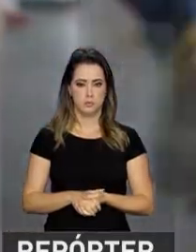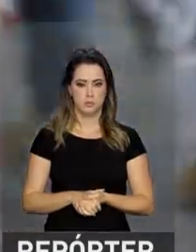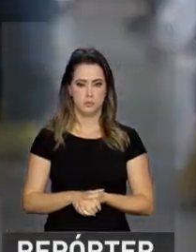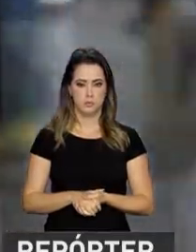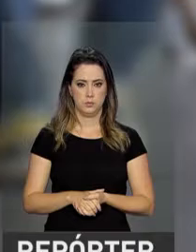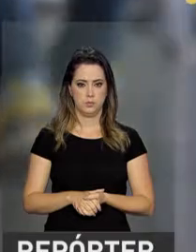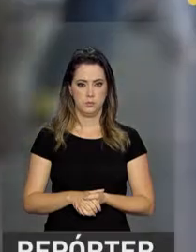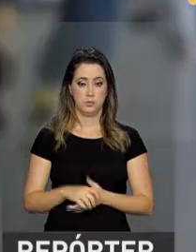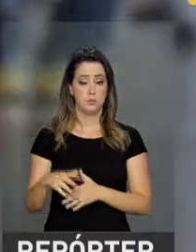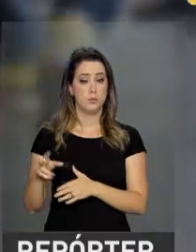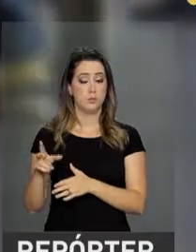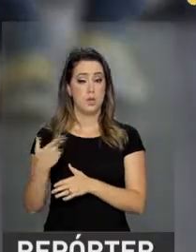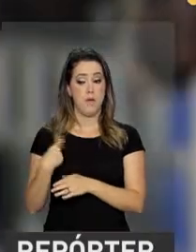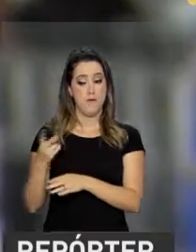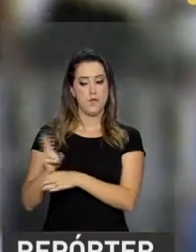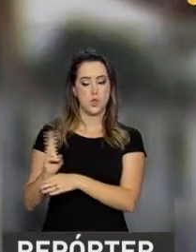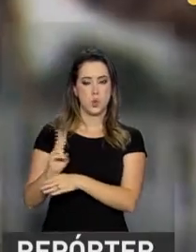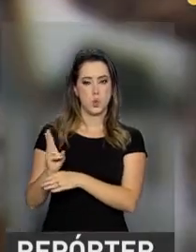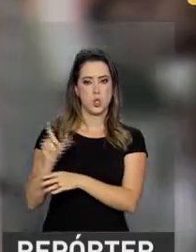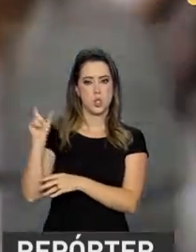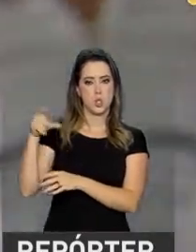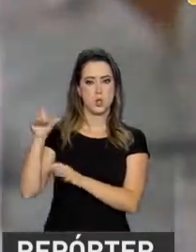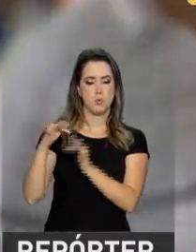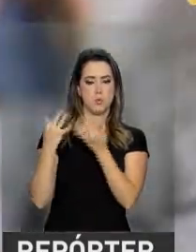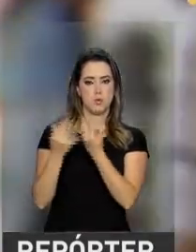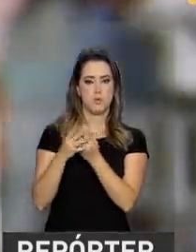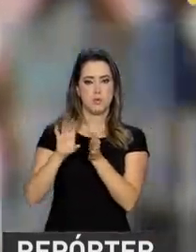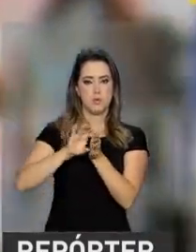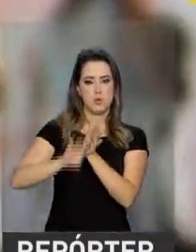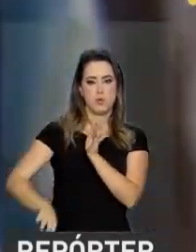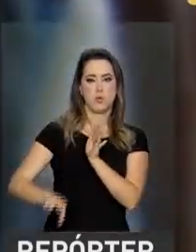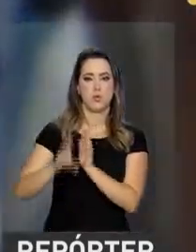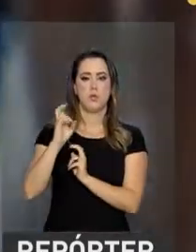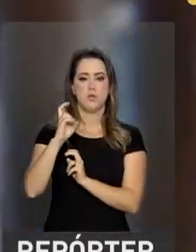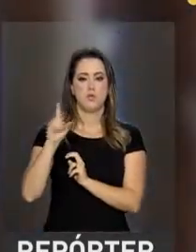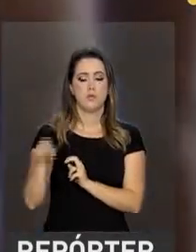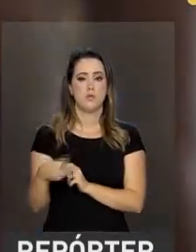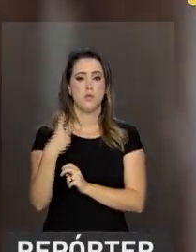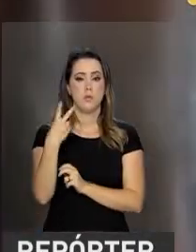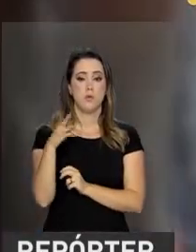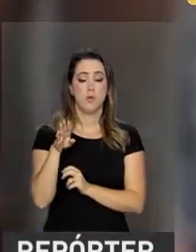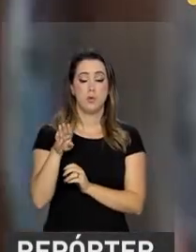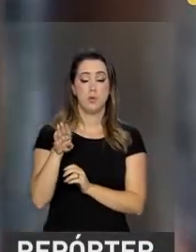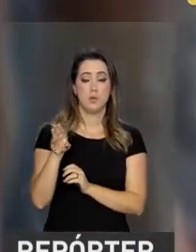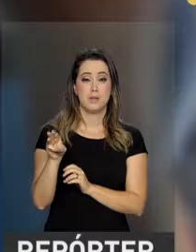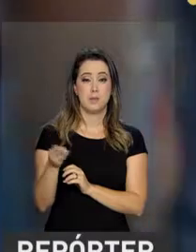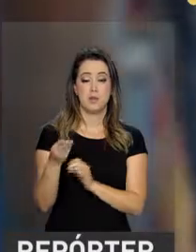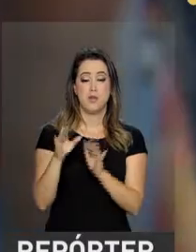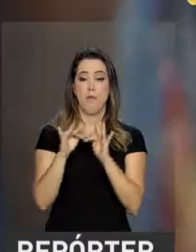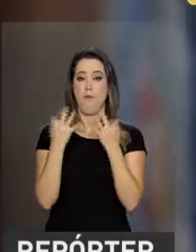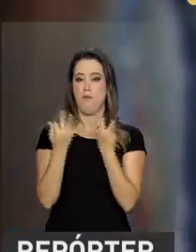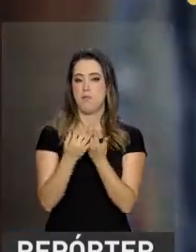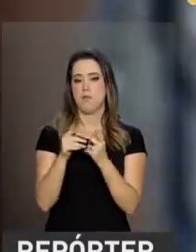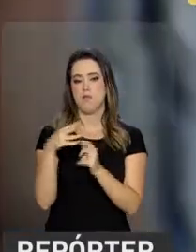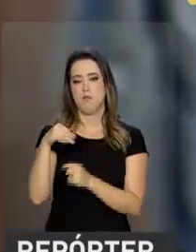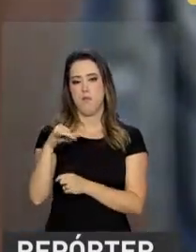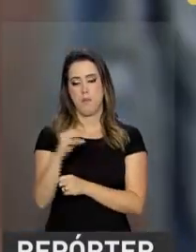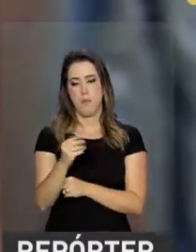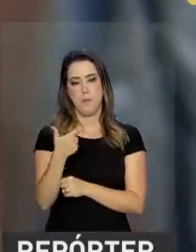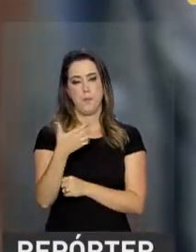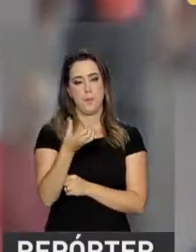o pente fino do bolsa família levou à exclusão de 5 milhões e 200 mil famílias desde maio de